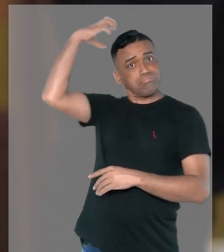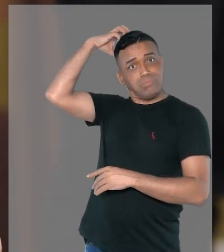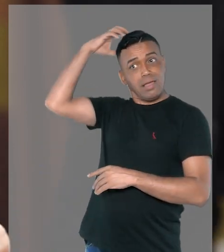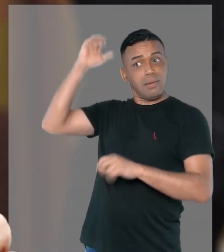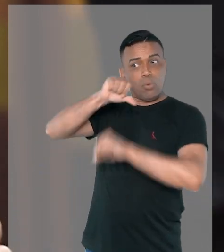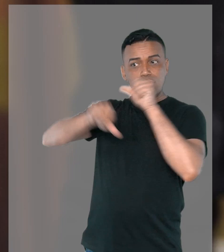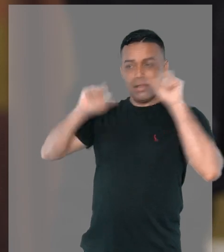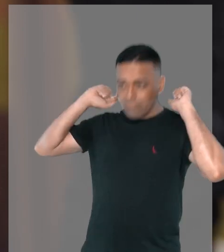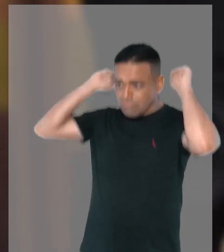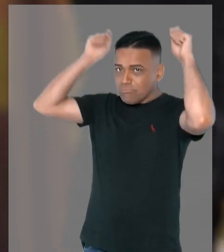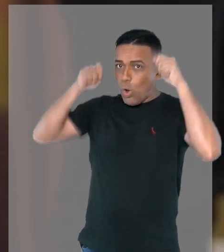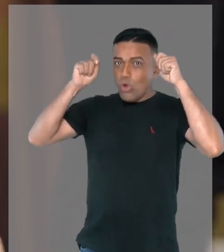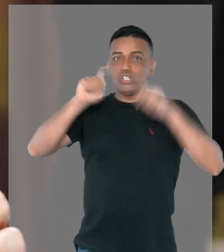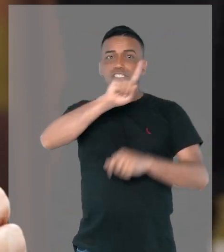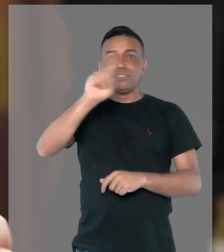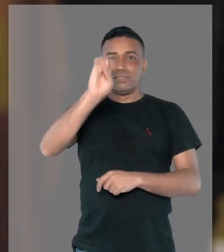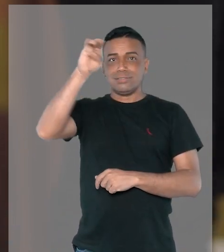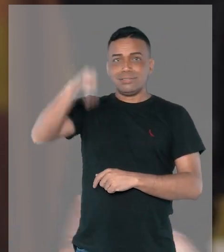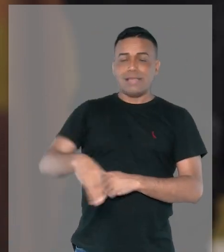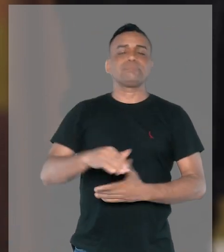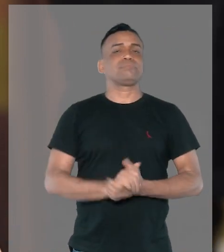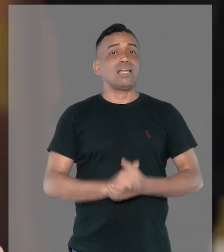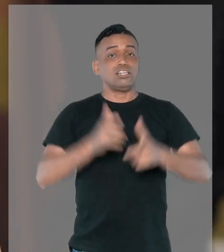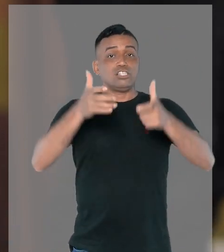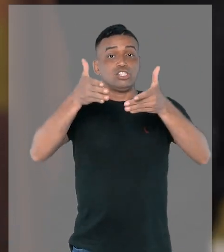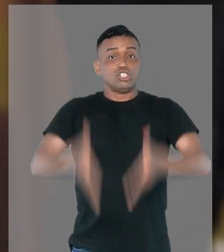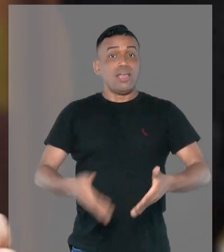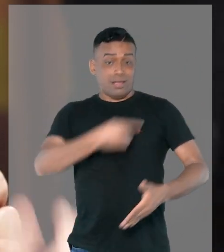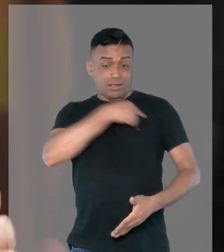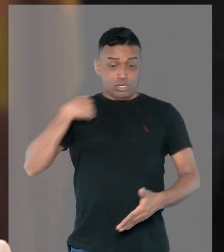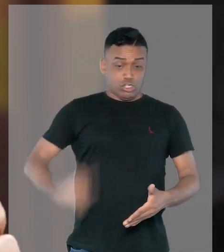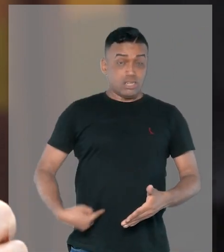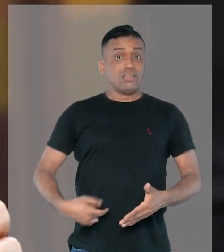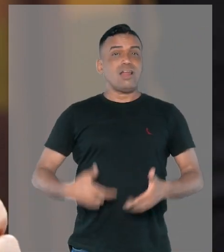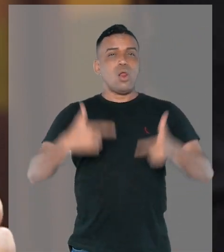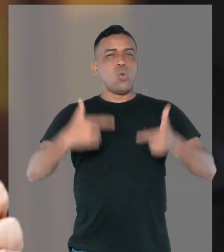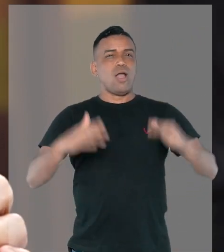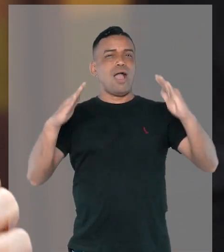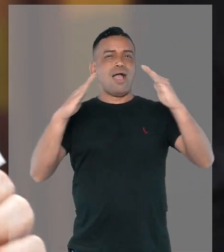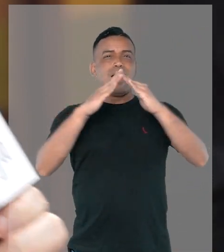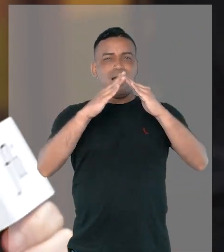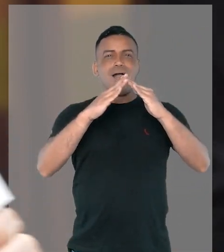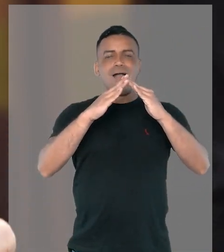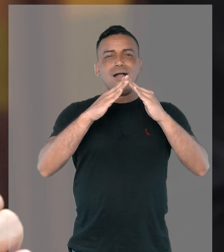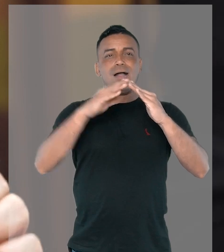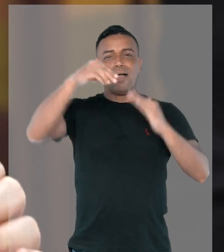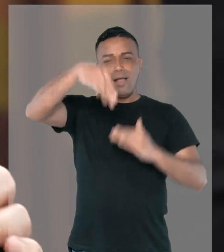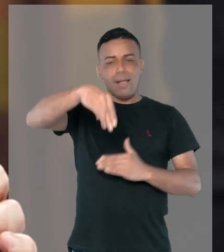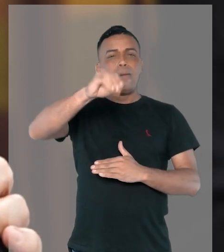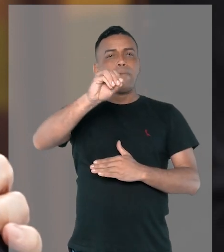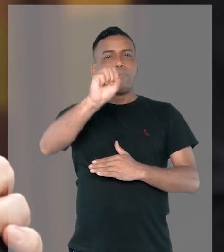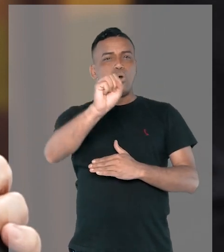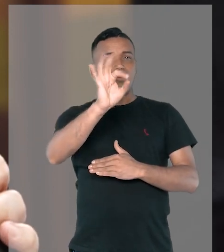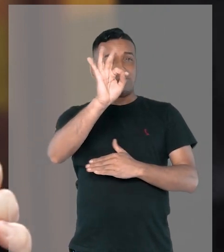monge zen. Então, quando ele chega na China, ele vai para o Monte Shaolin, onde já existe um mosteiro zen, um mosteiro budista, só